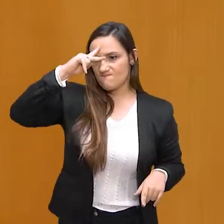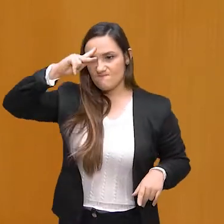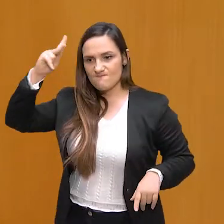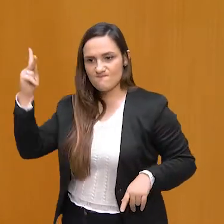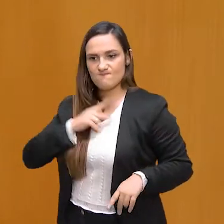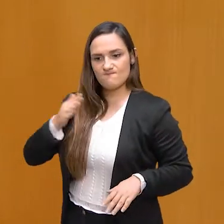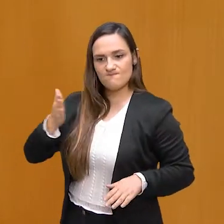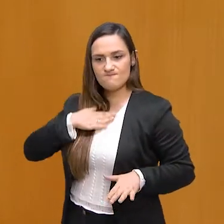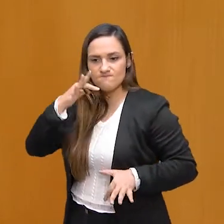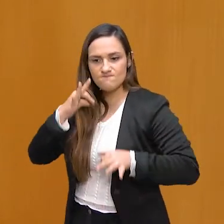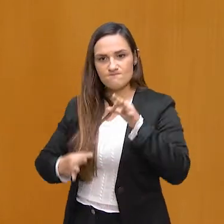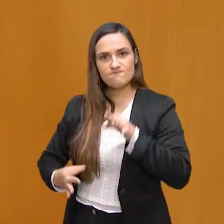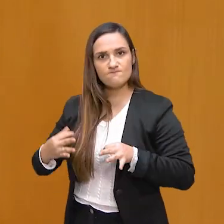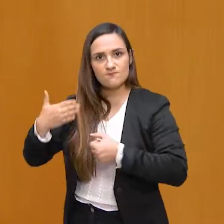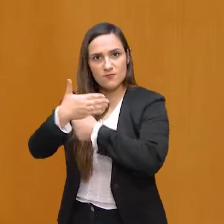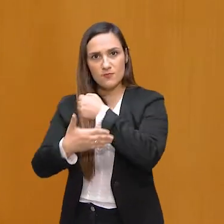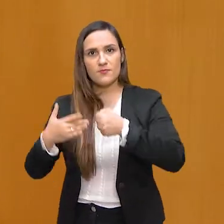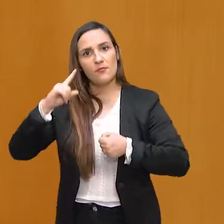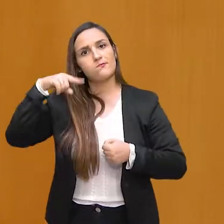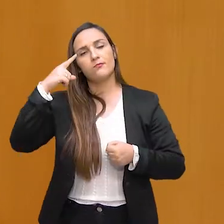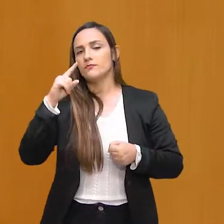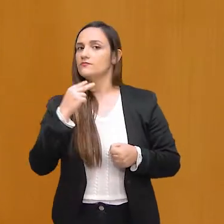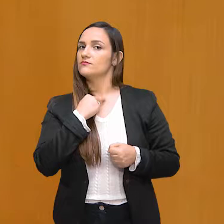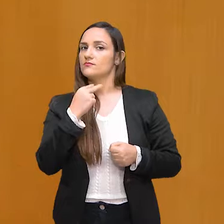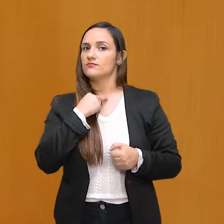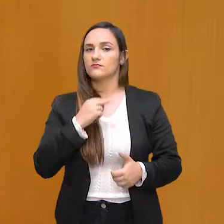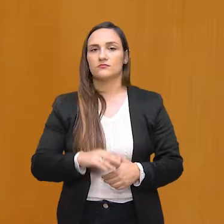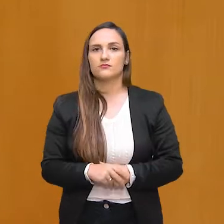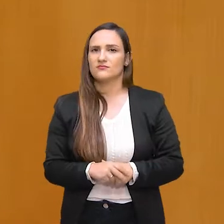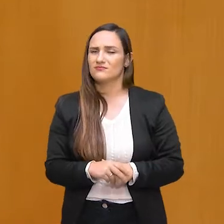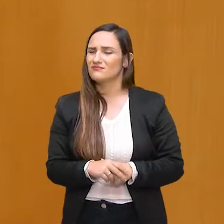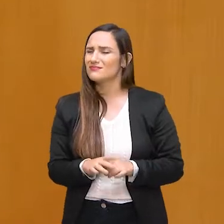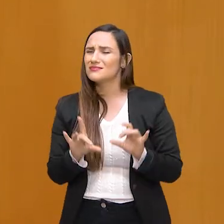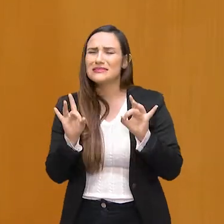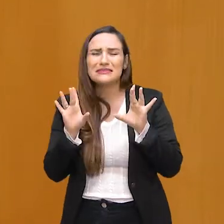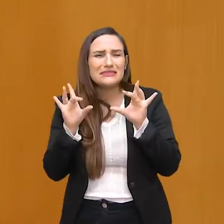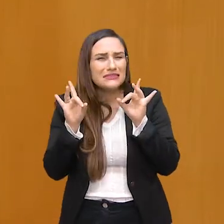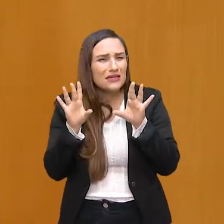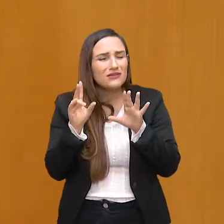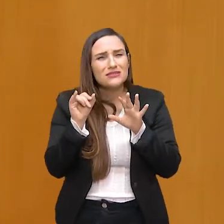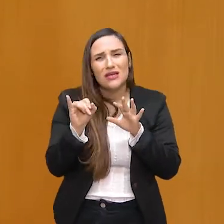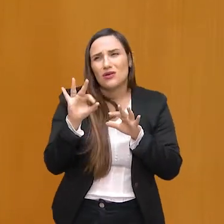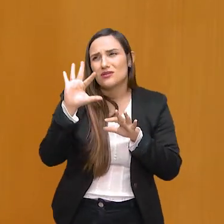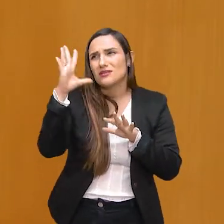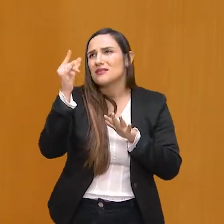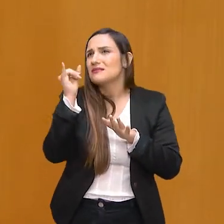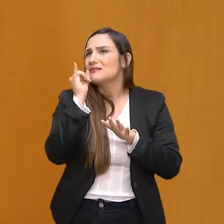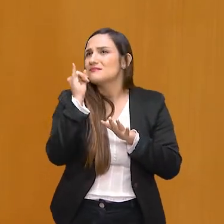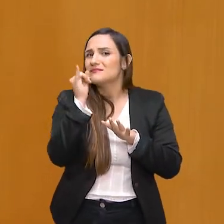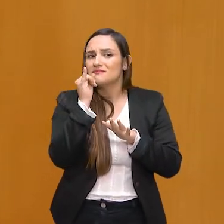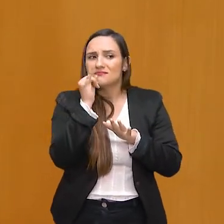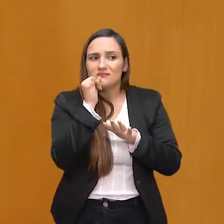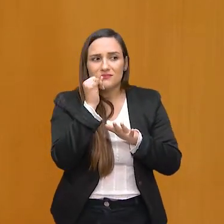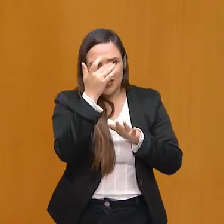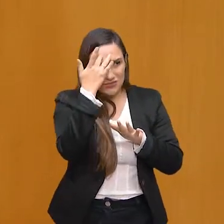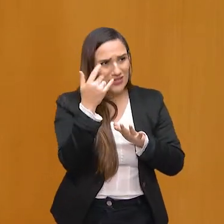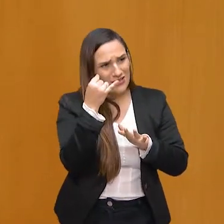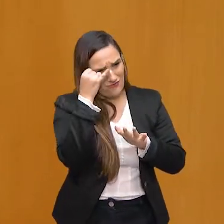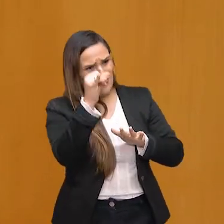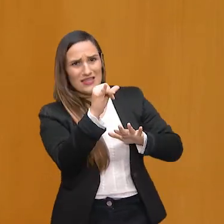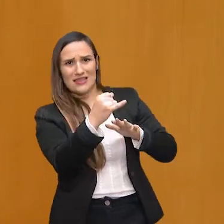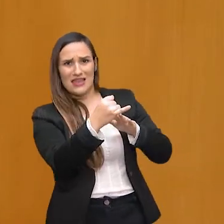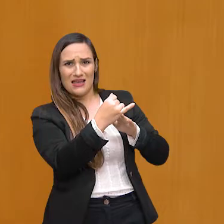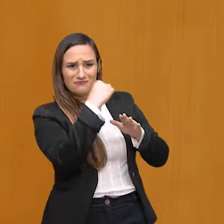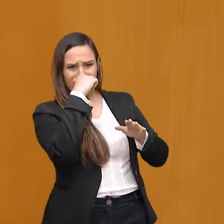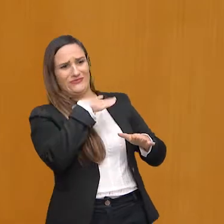razões, usar as próprias forças para defender o seu direito. Salvo em raríssimas exceções, quando, por exemplo,